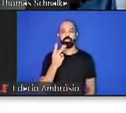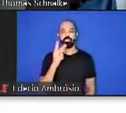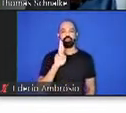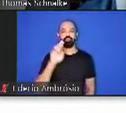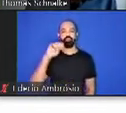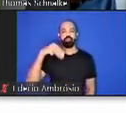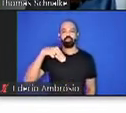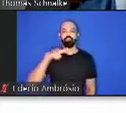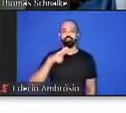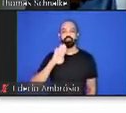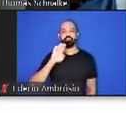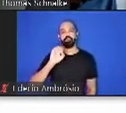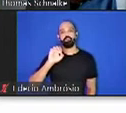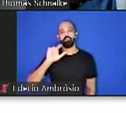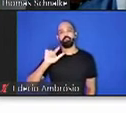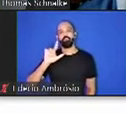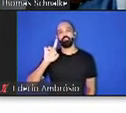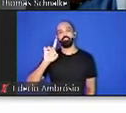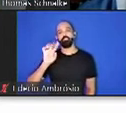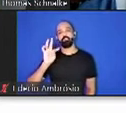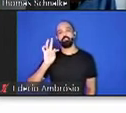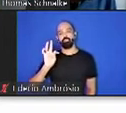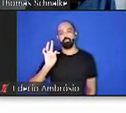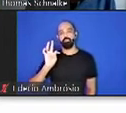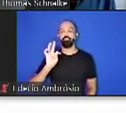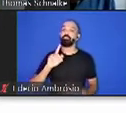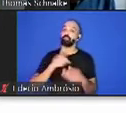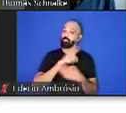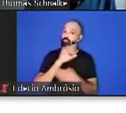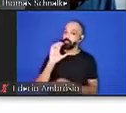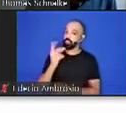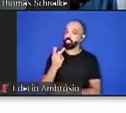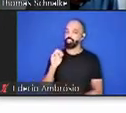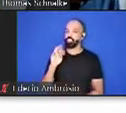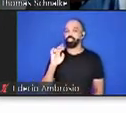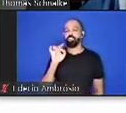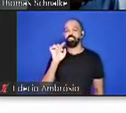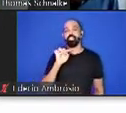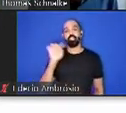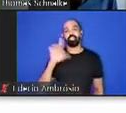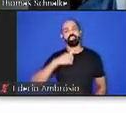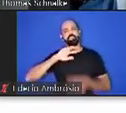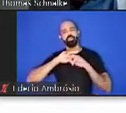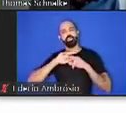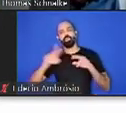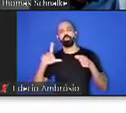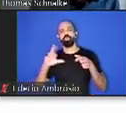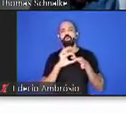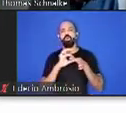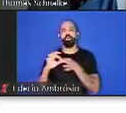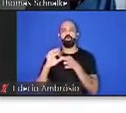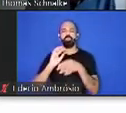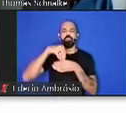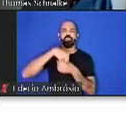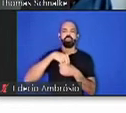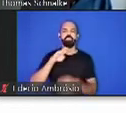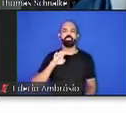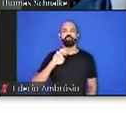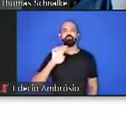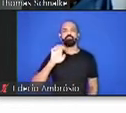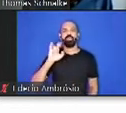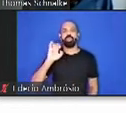Humboldt. Além disso, o Charité tem diversas conexões dentro de Berlim com todos os tipos de